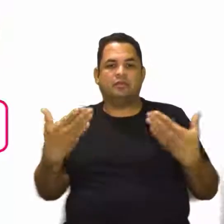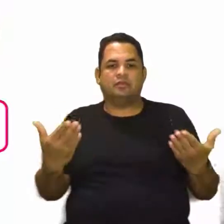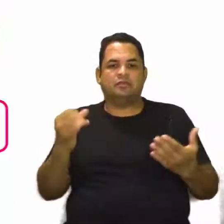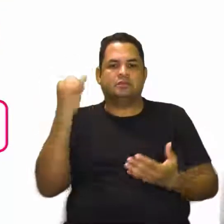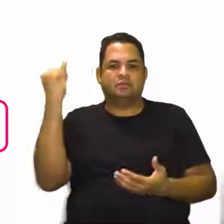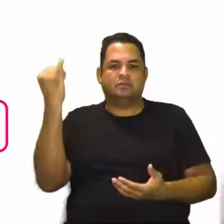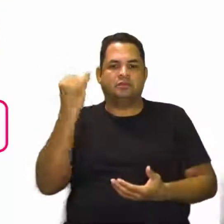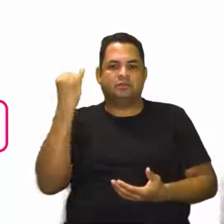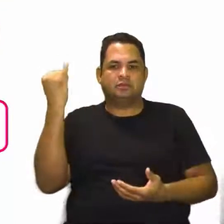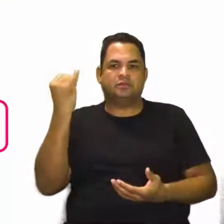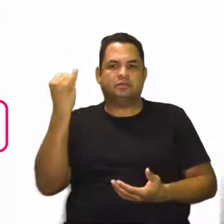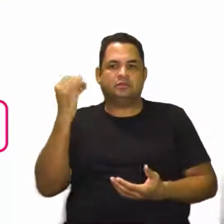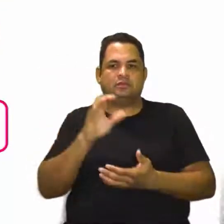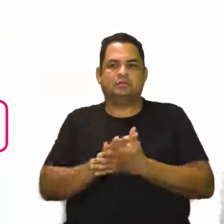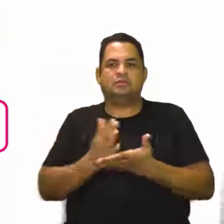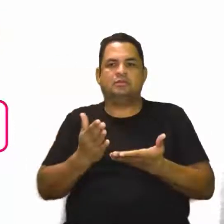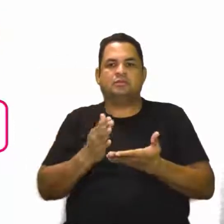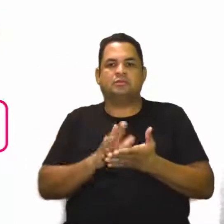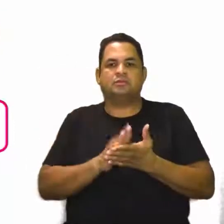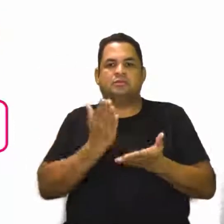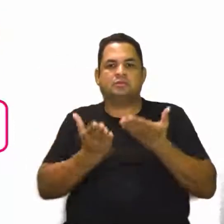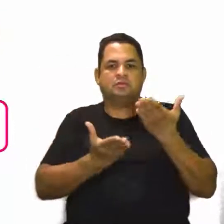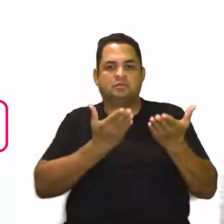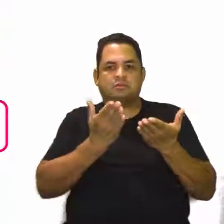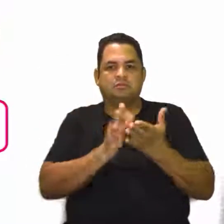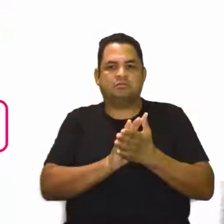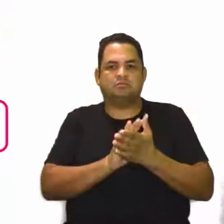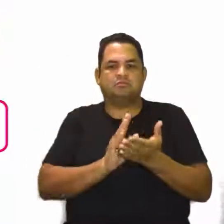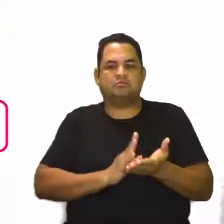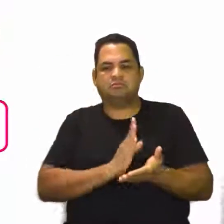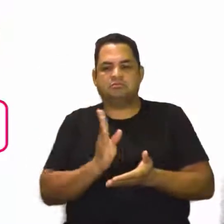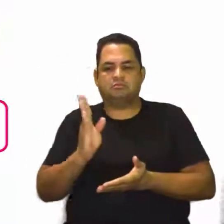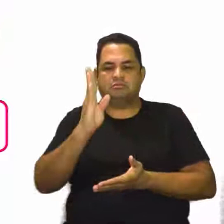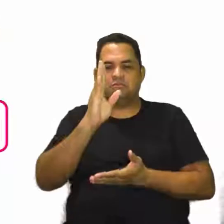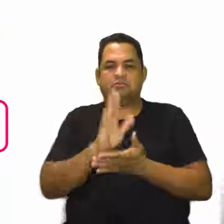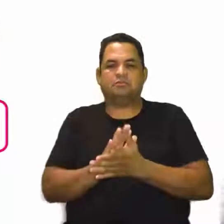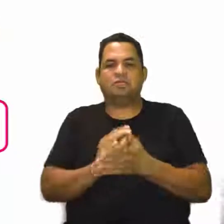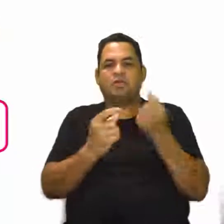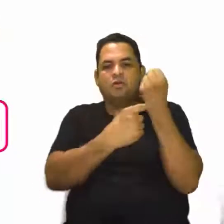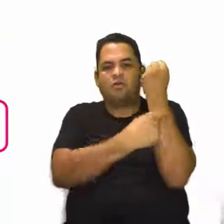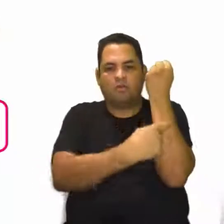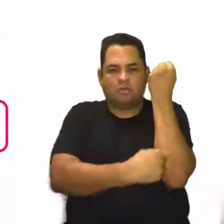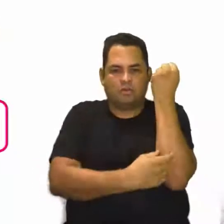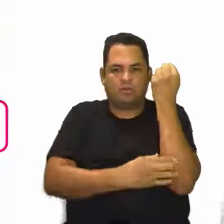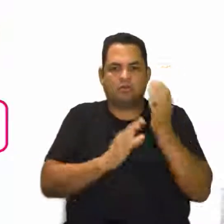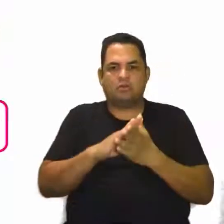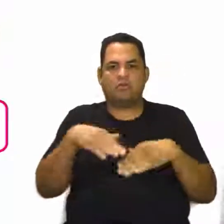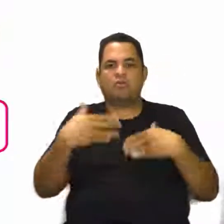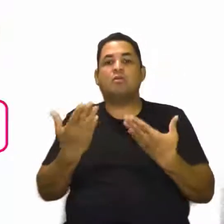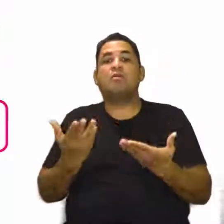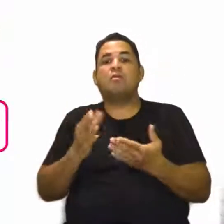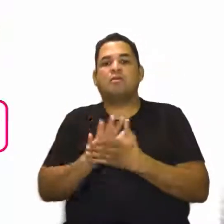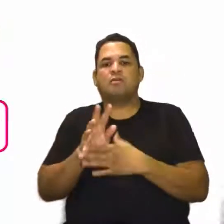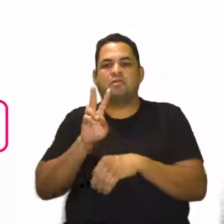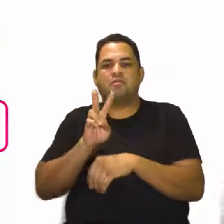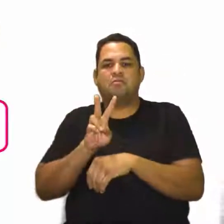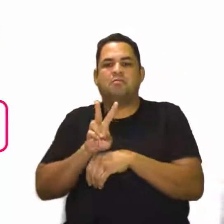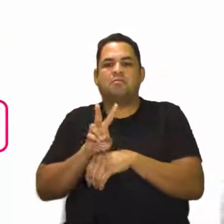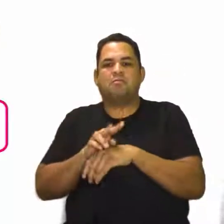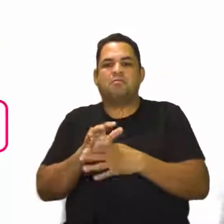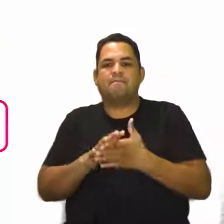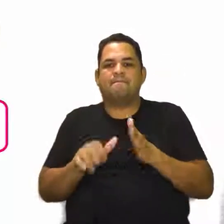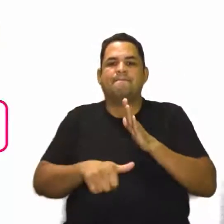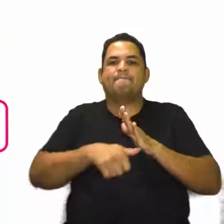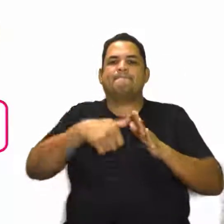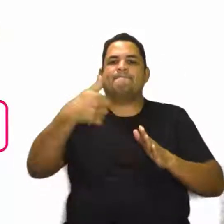a importância da prevenção e tratamento desses desvios posturais. E qual que seria a prevenção, professora Iris? A